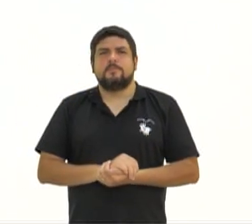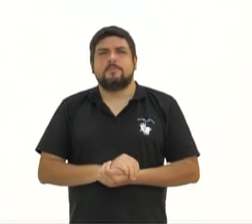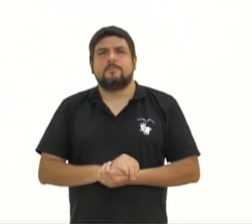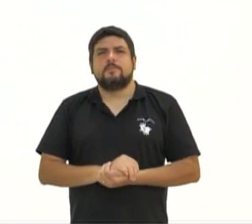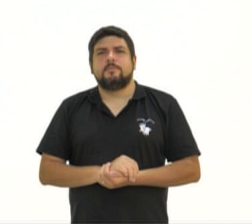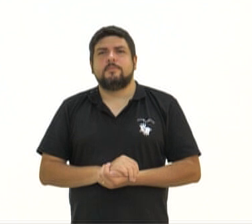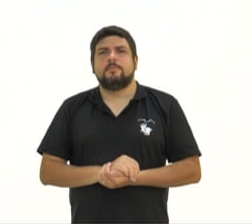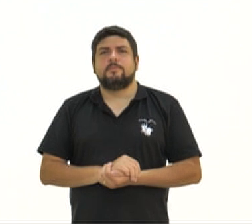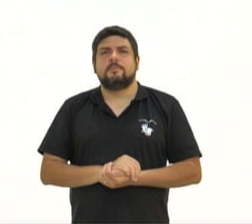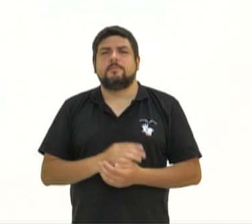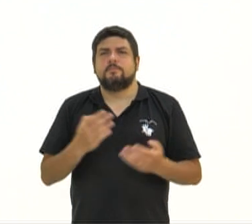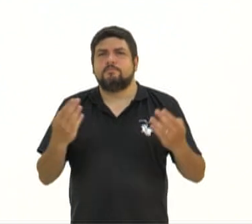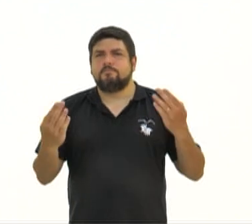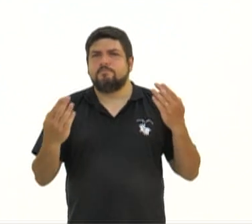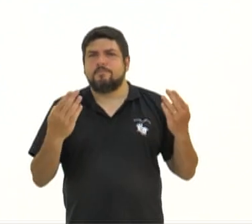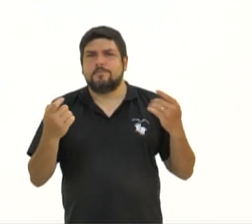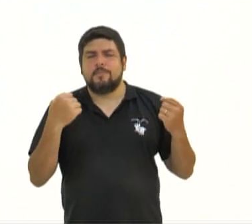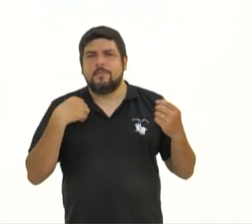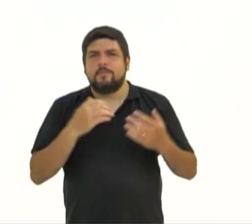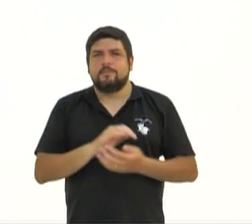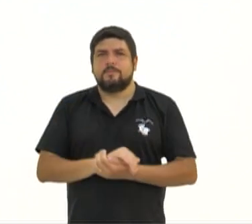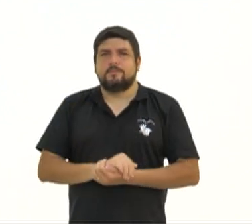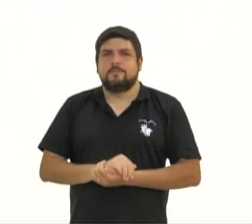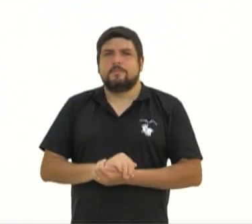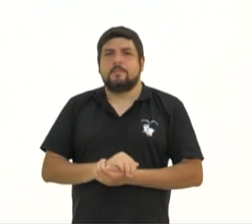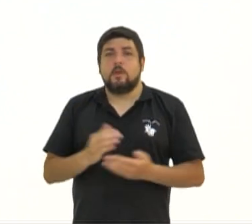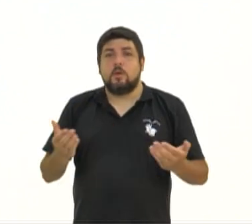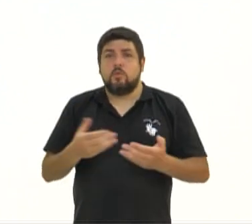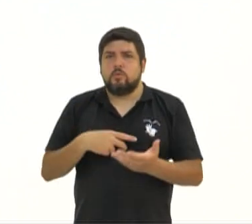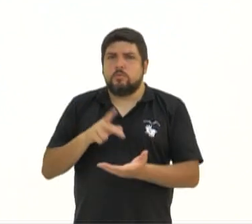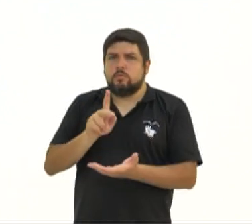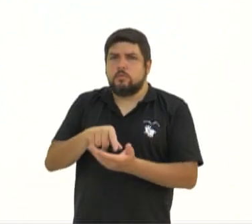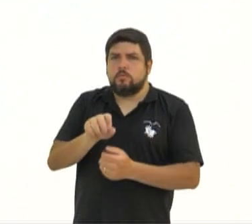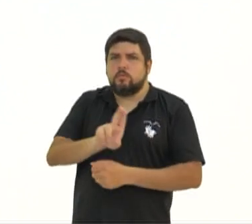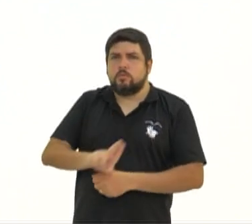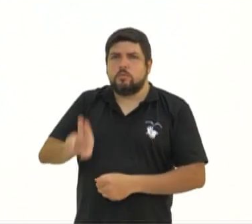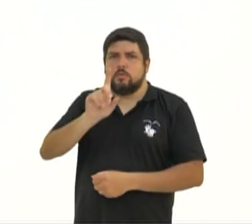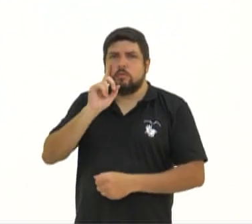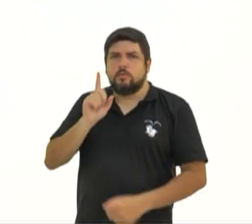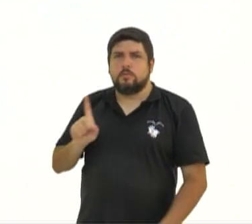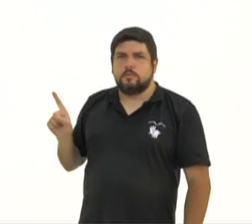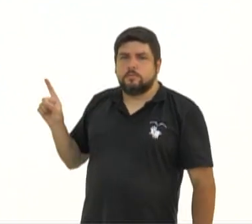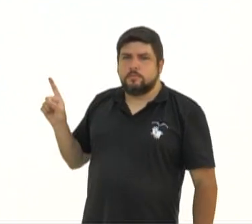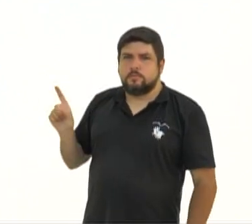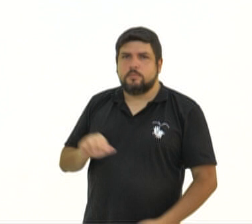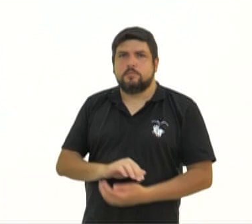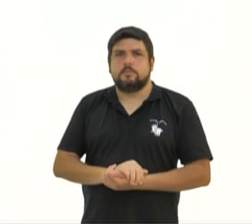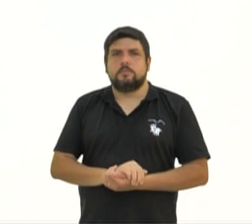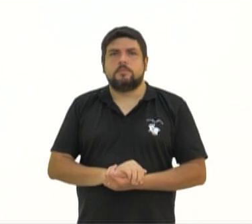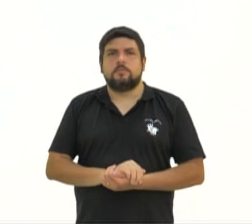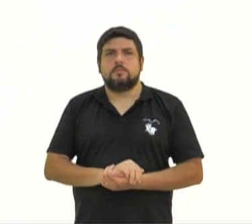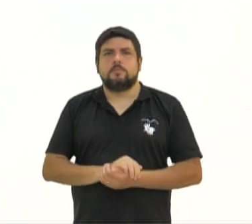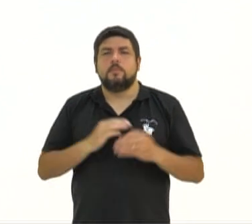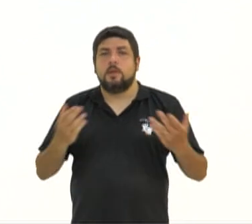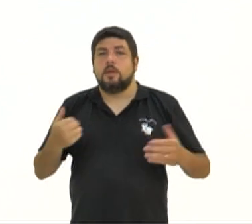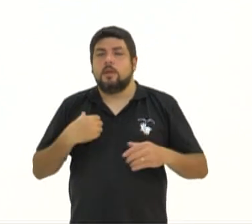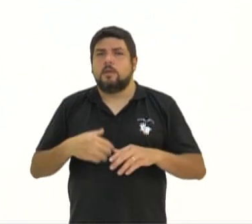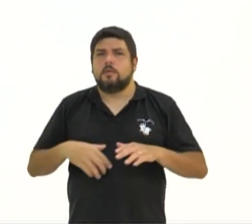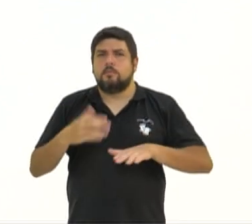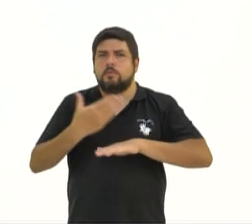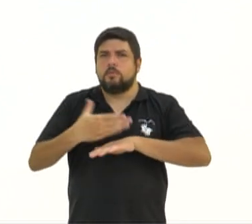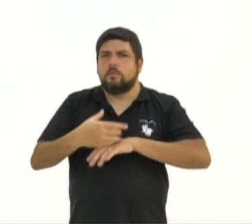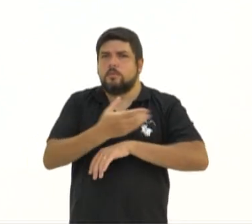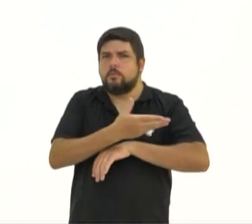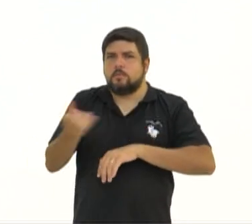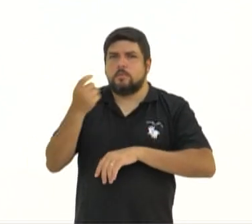Até chegarmos na raquete que nós temos hoje, né? Que a raquete que nós temos hoje é formada desta maneira aqui, né? Então, colocando ali para vocês, né? Então, nós